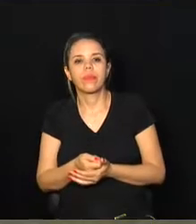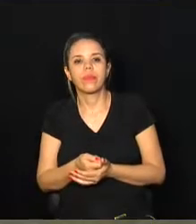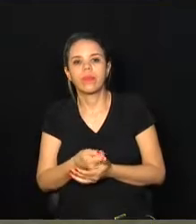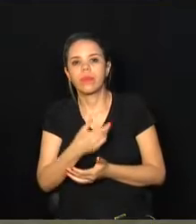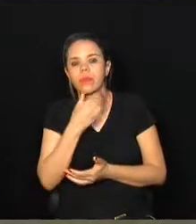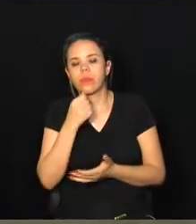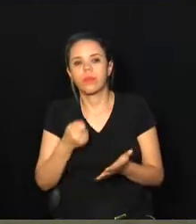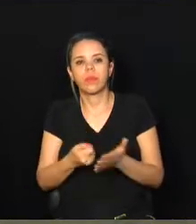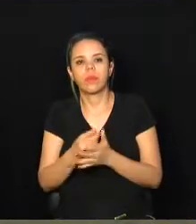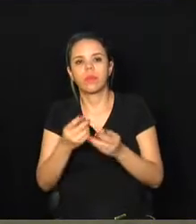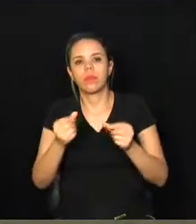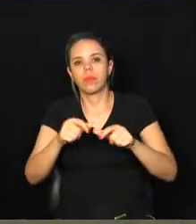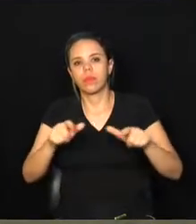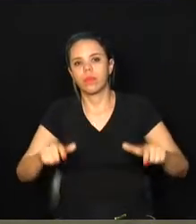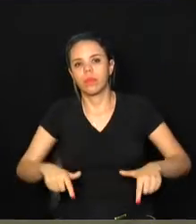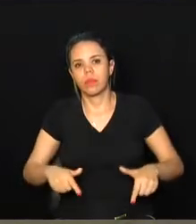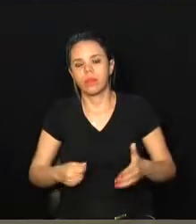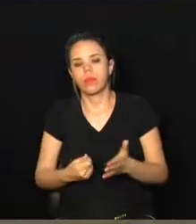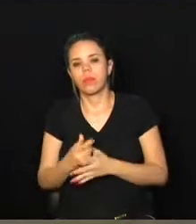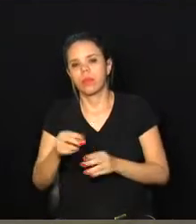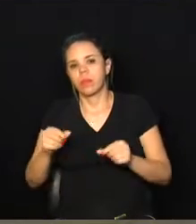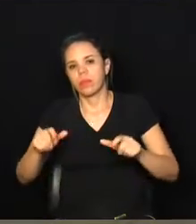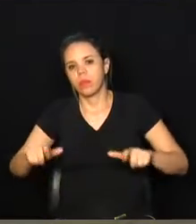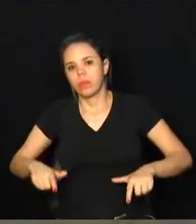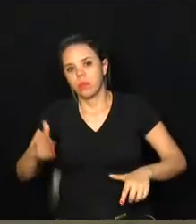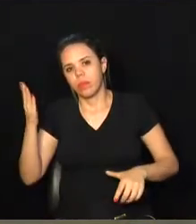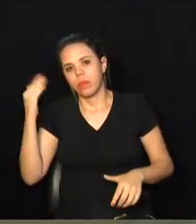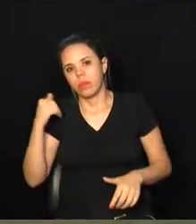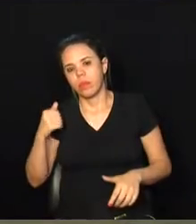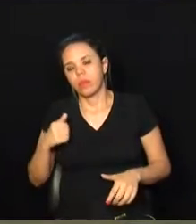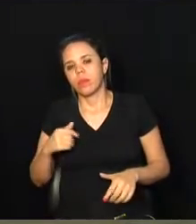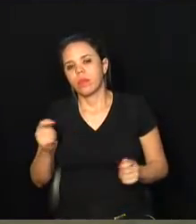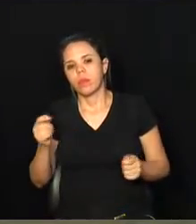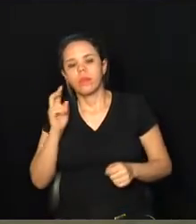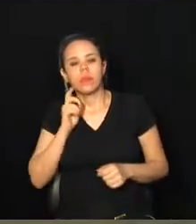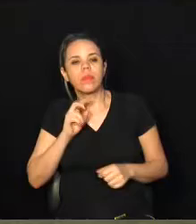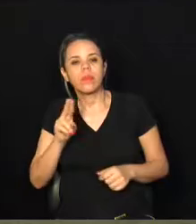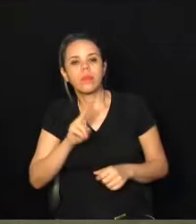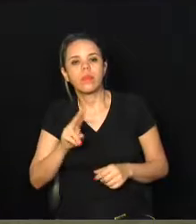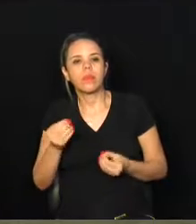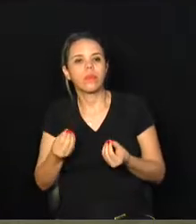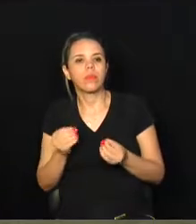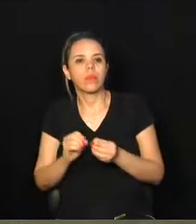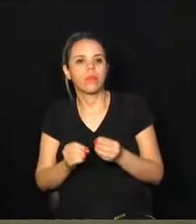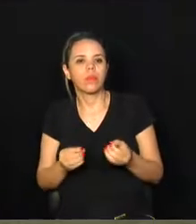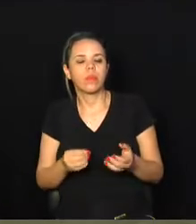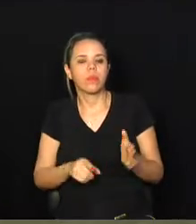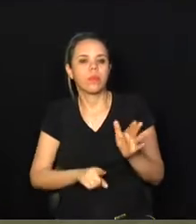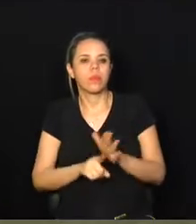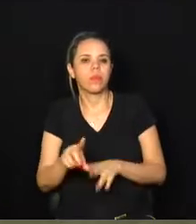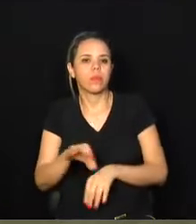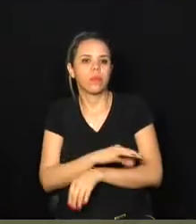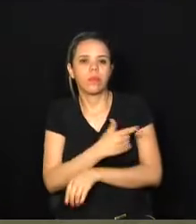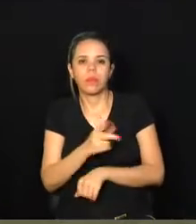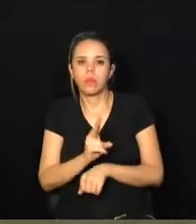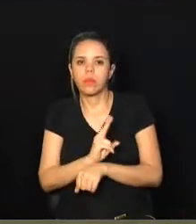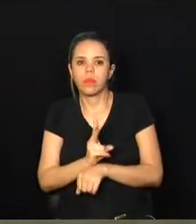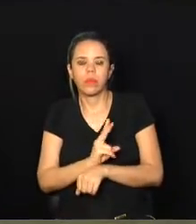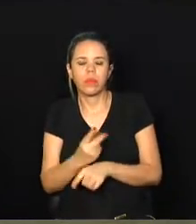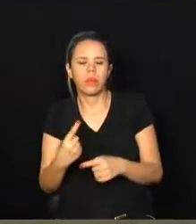nem o terreno. E para comprar o terreno, ele precisa saber a viabilidade. Para saber a viabilidade, ele pergunta ao arquiteto. O arquiteto não tem segurança